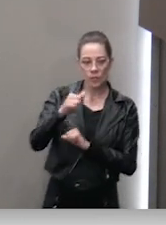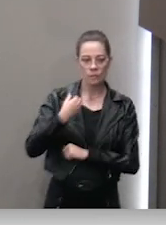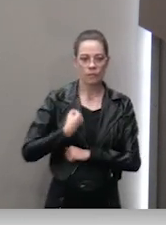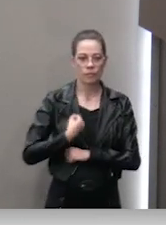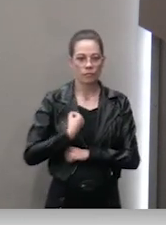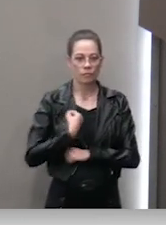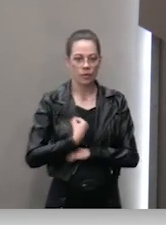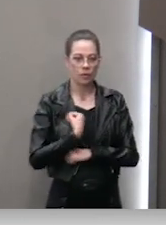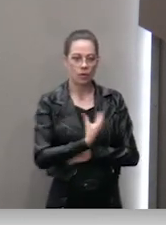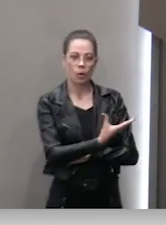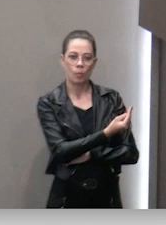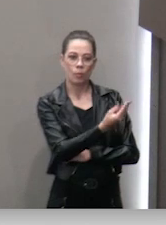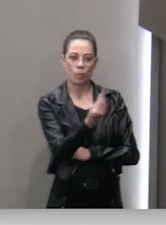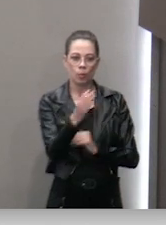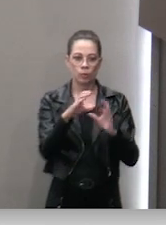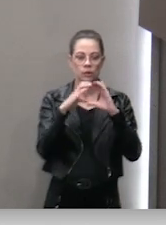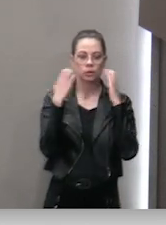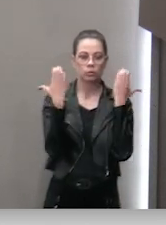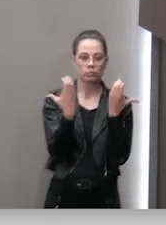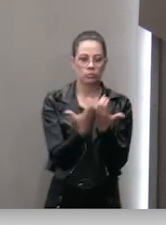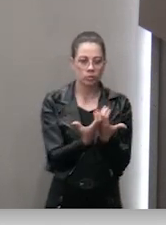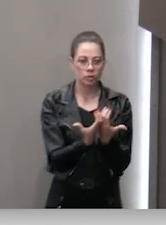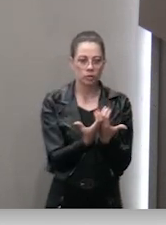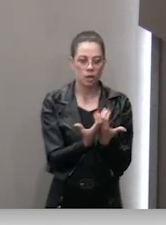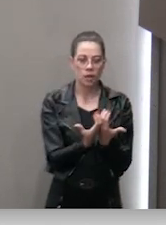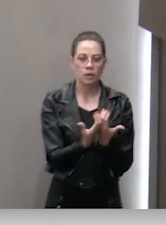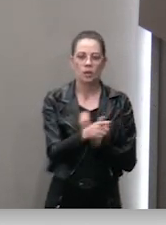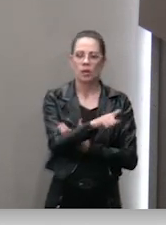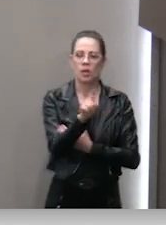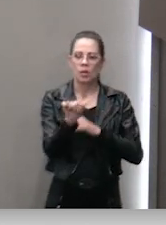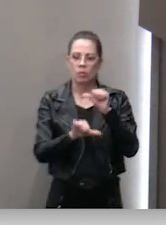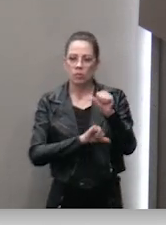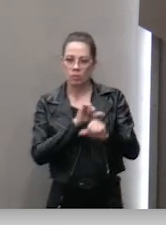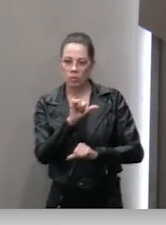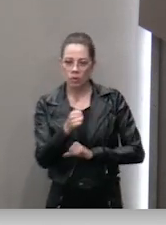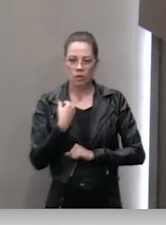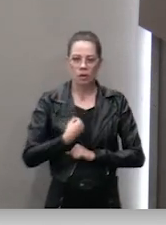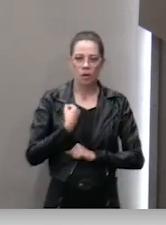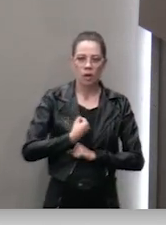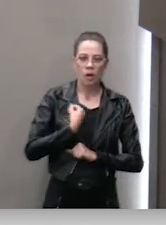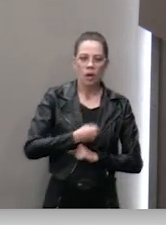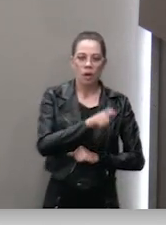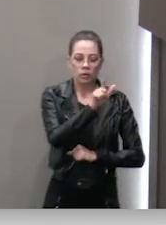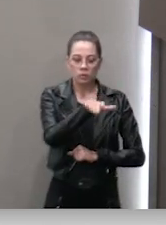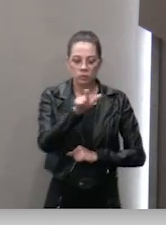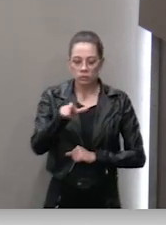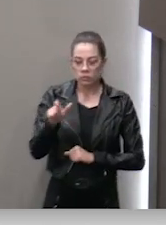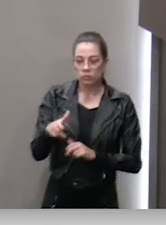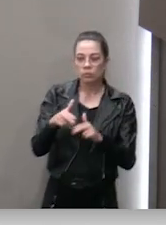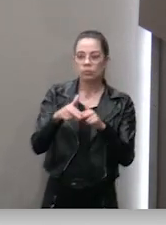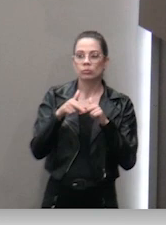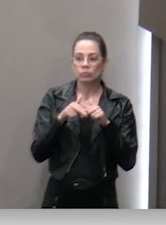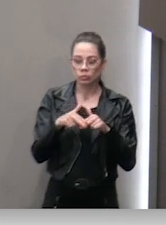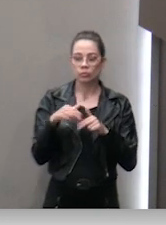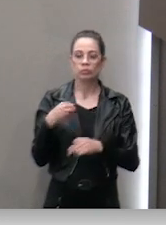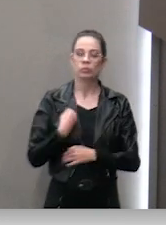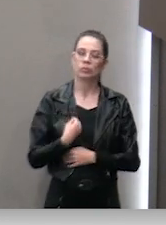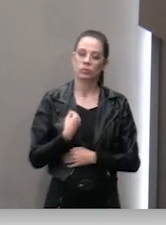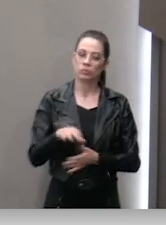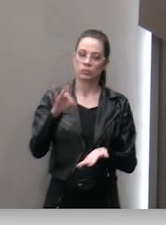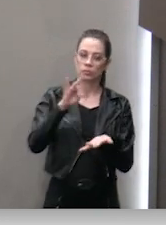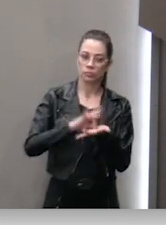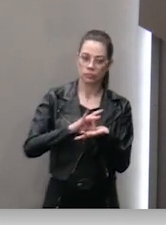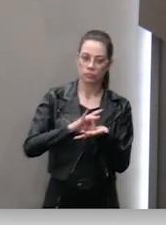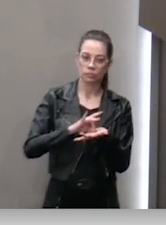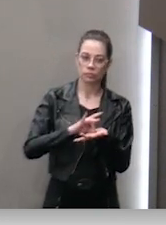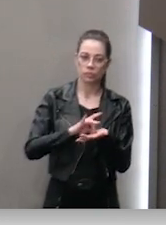vida de muitas comunidades, o quanto vocês mudaram a vida de muitas pessoas por existirem.